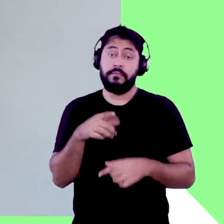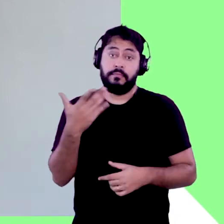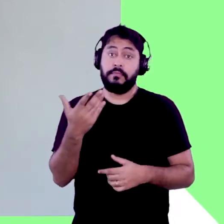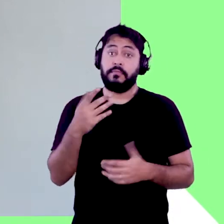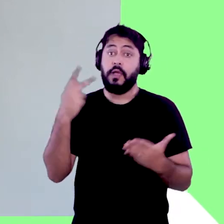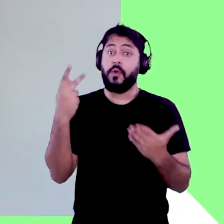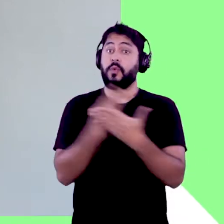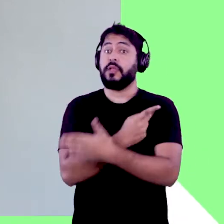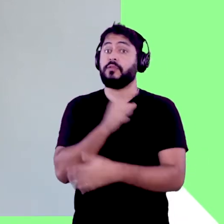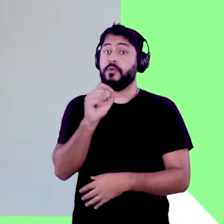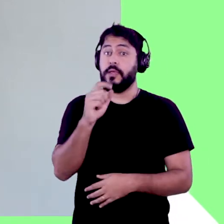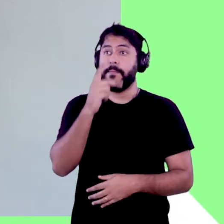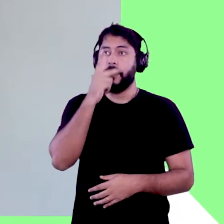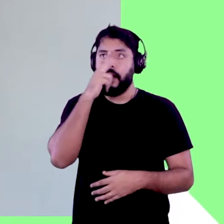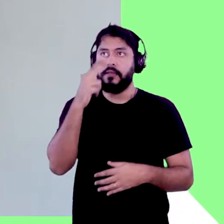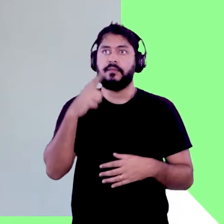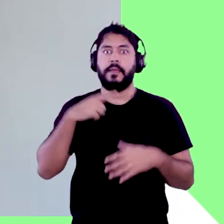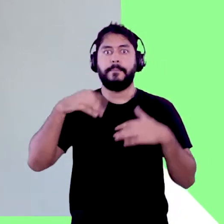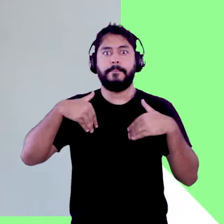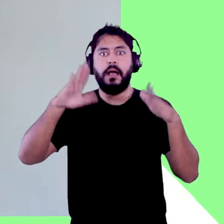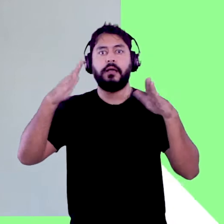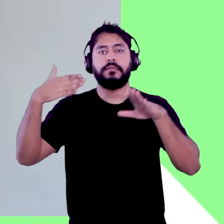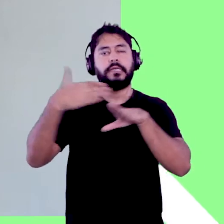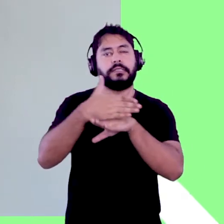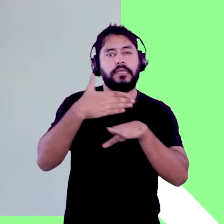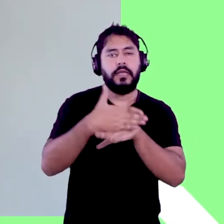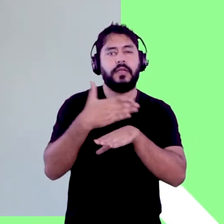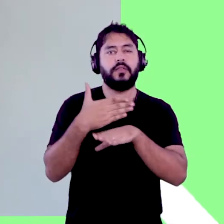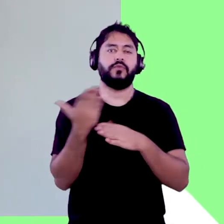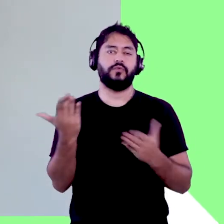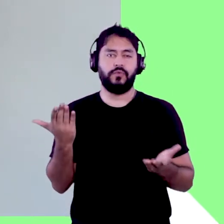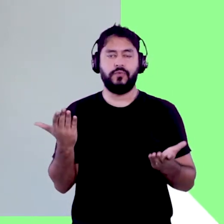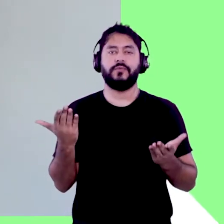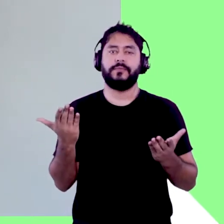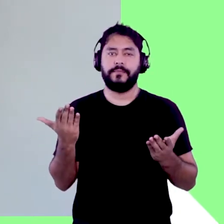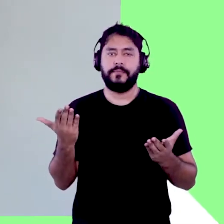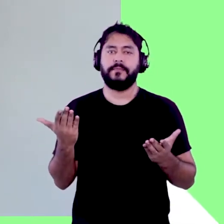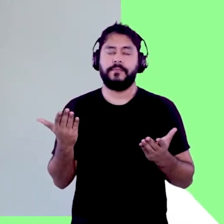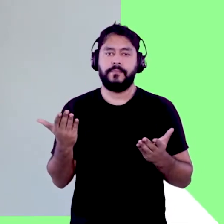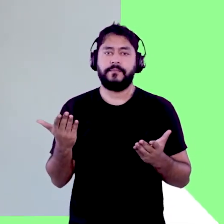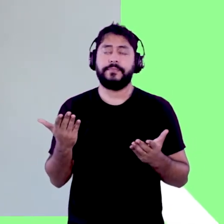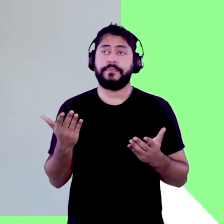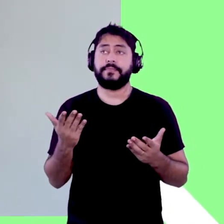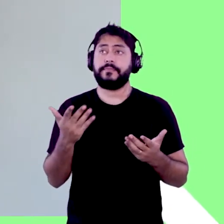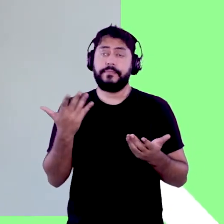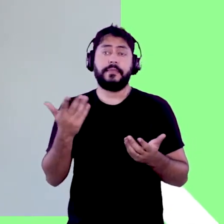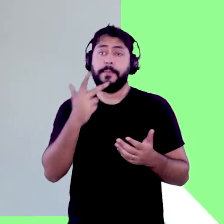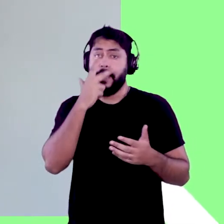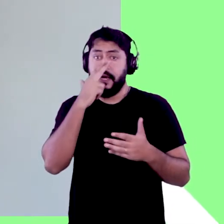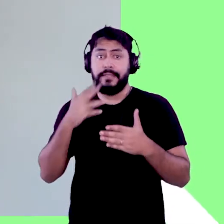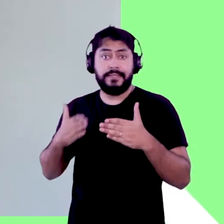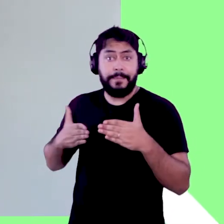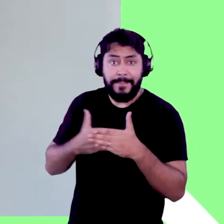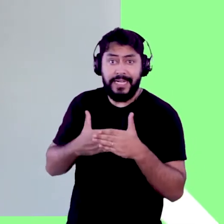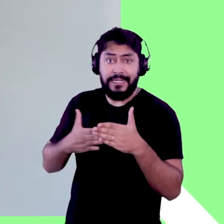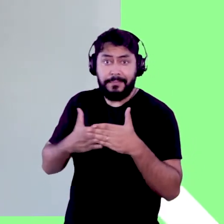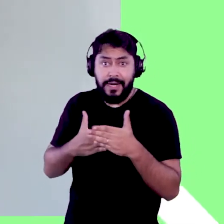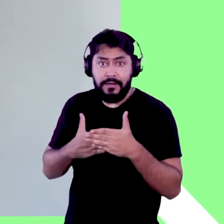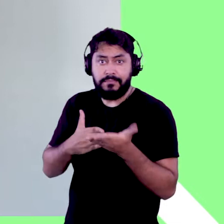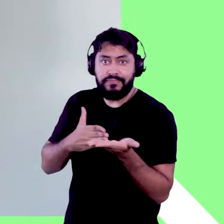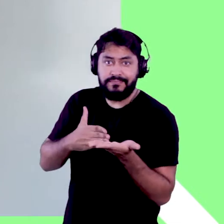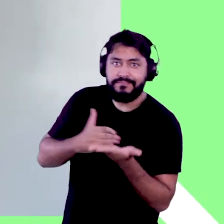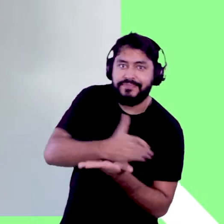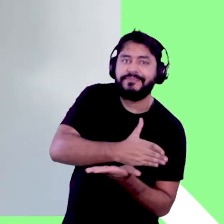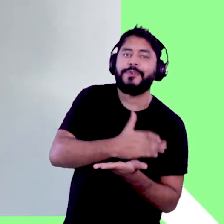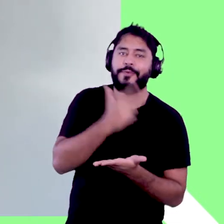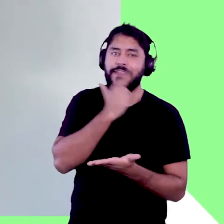que viabiliza mais acesso em termos de a gente derruba barreiras, né, de acesso.